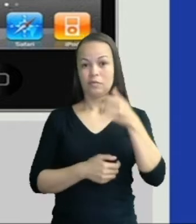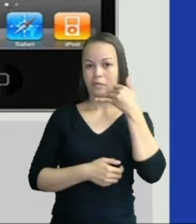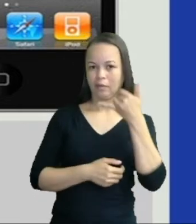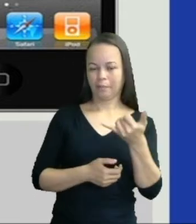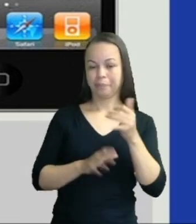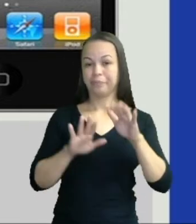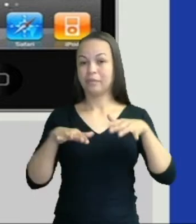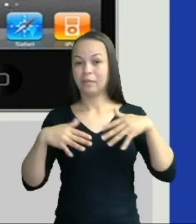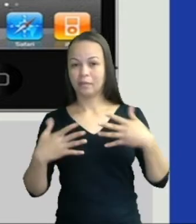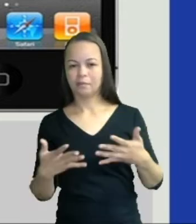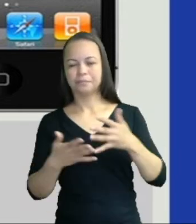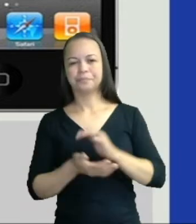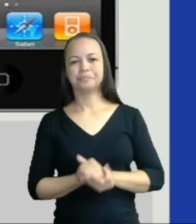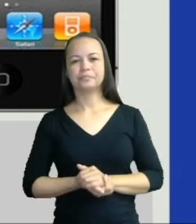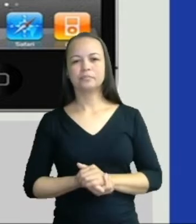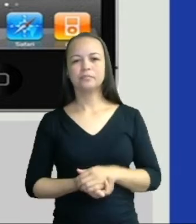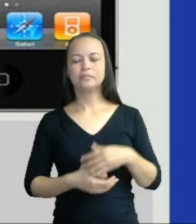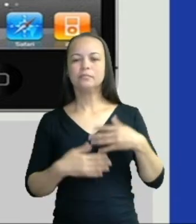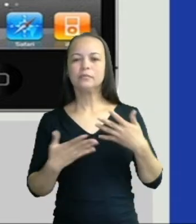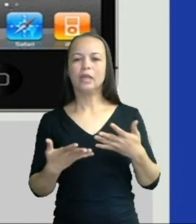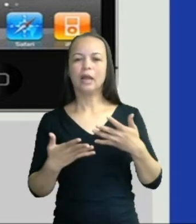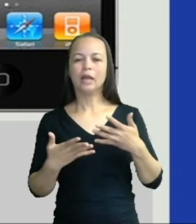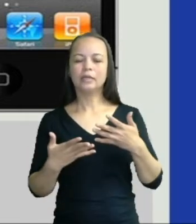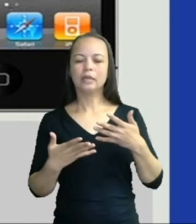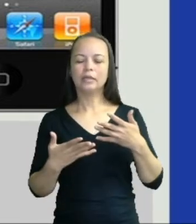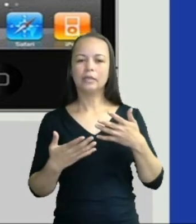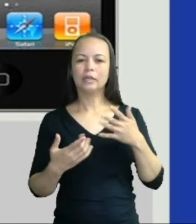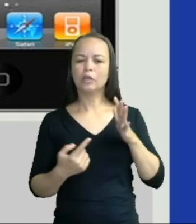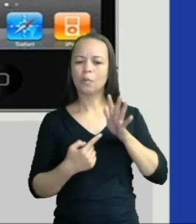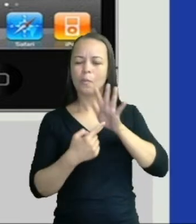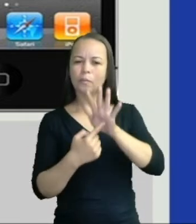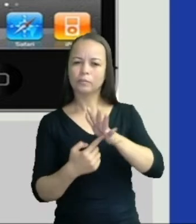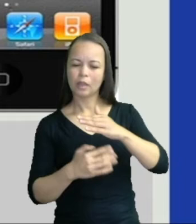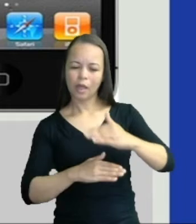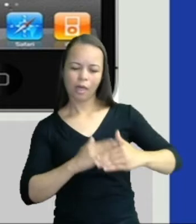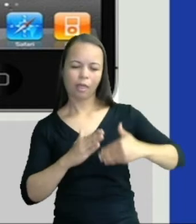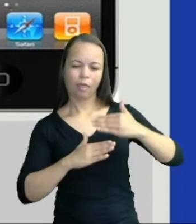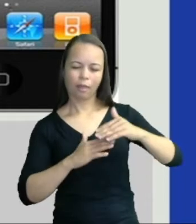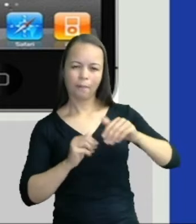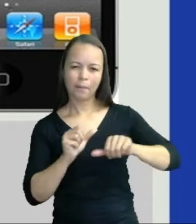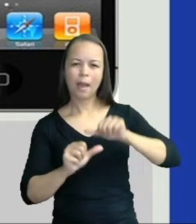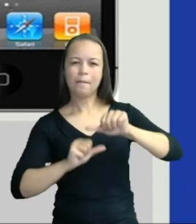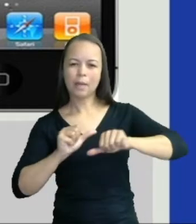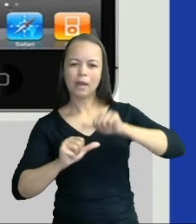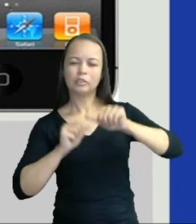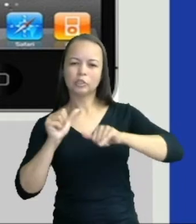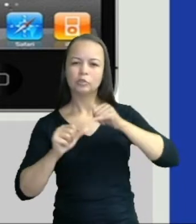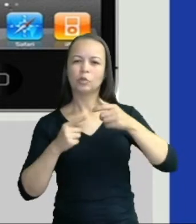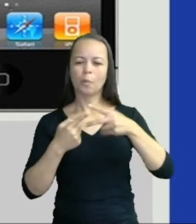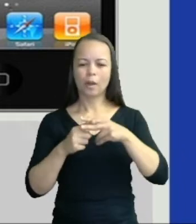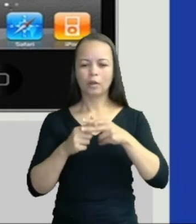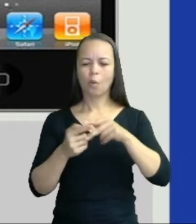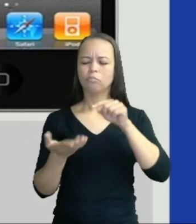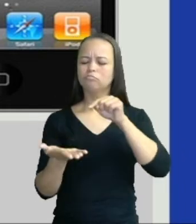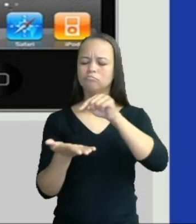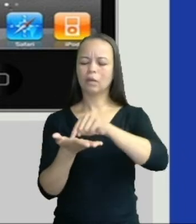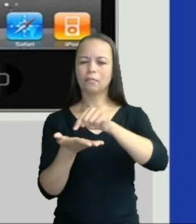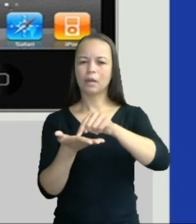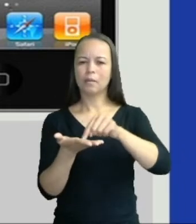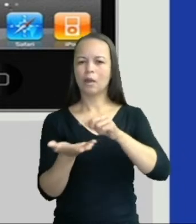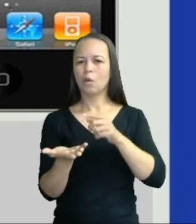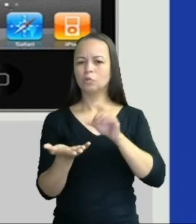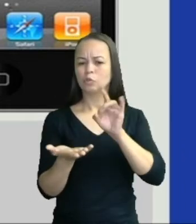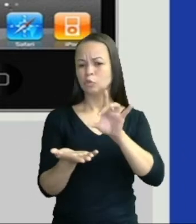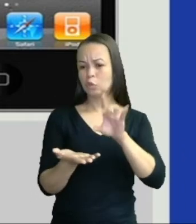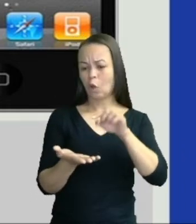telefonia celular em 2007. Aí tudo mudou, tá? Ela substituiu o teclado convencional por um teclado toque na tela,